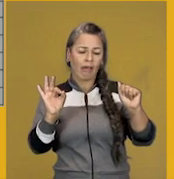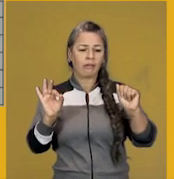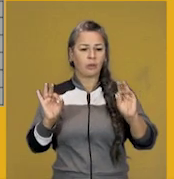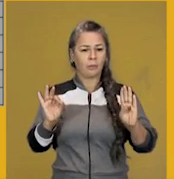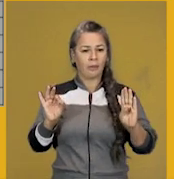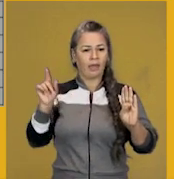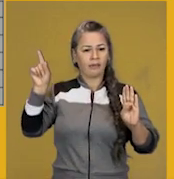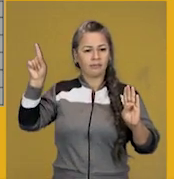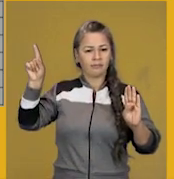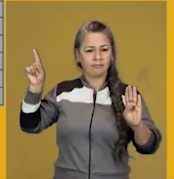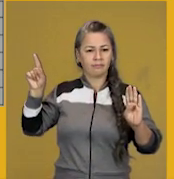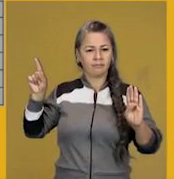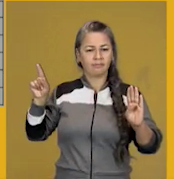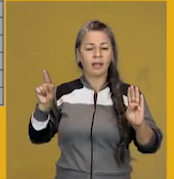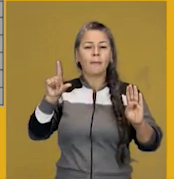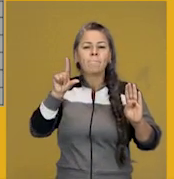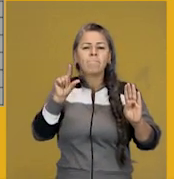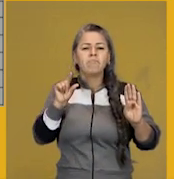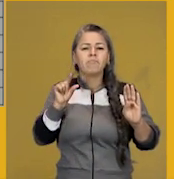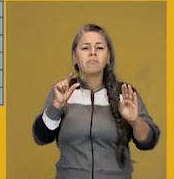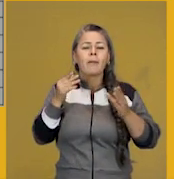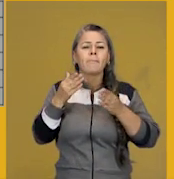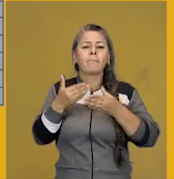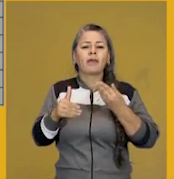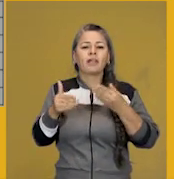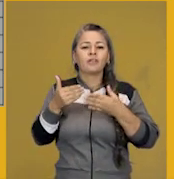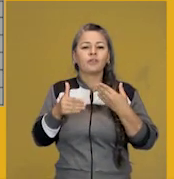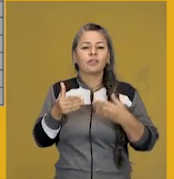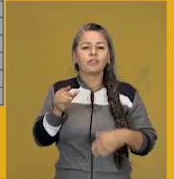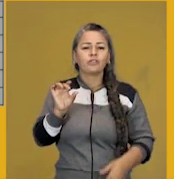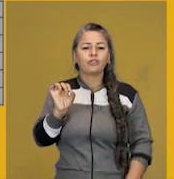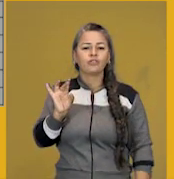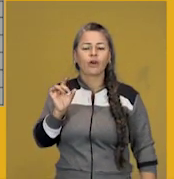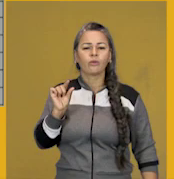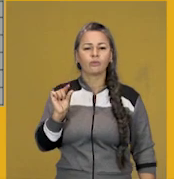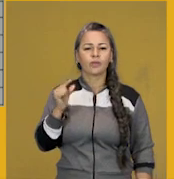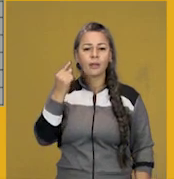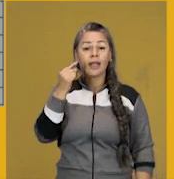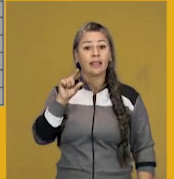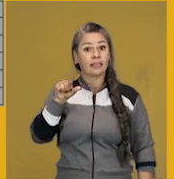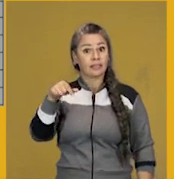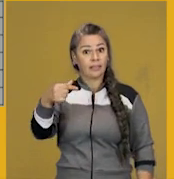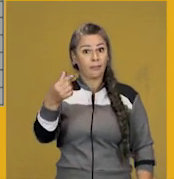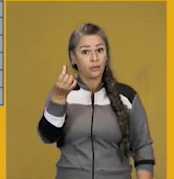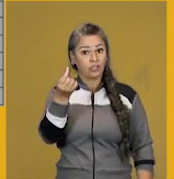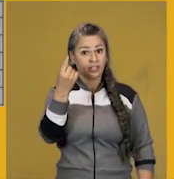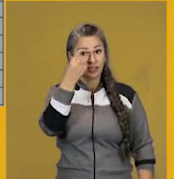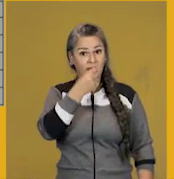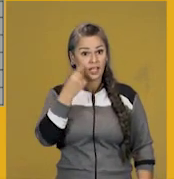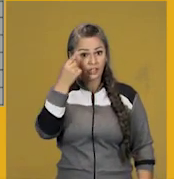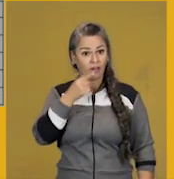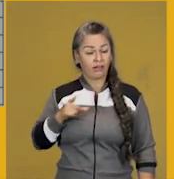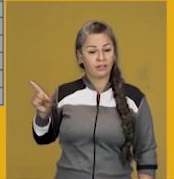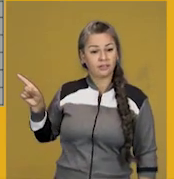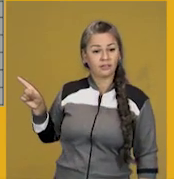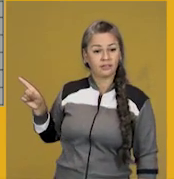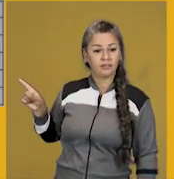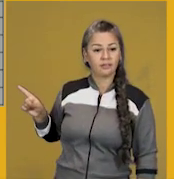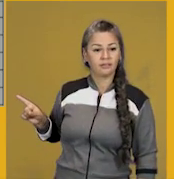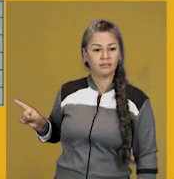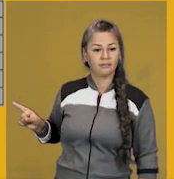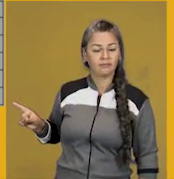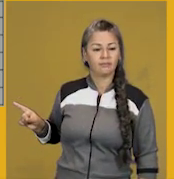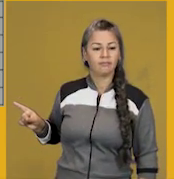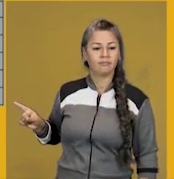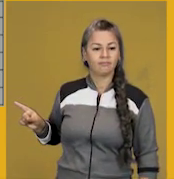selo C de 25% a 40%, o selo D de 40% a 55% e o último selo maior